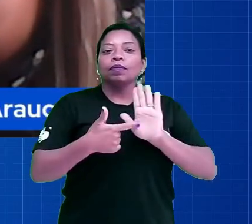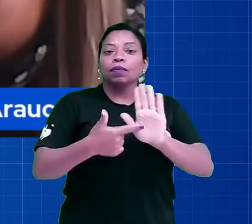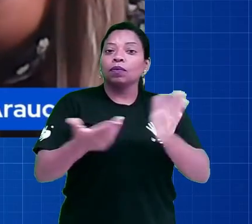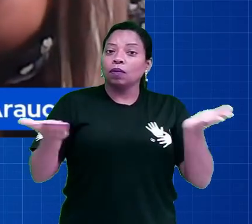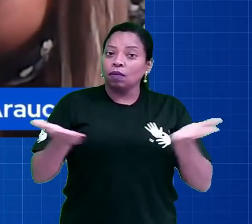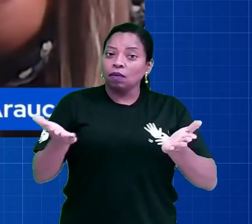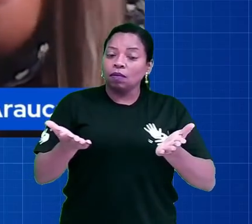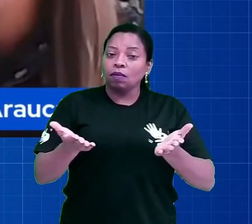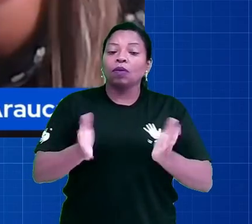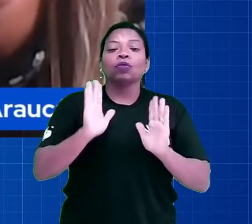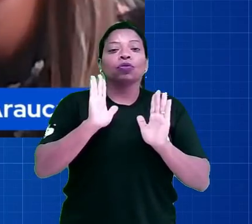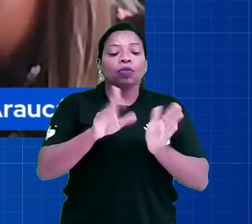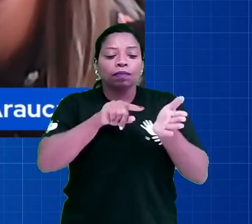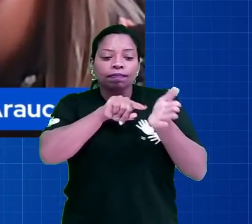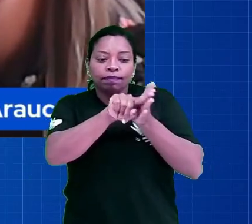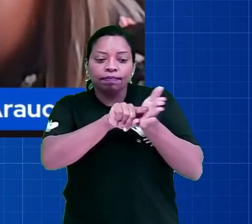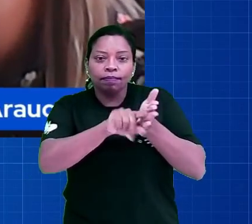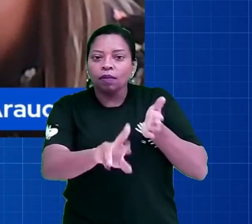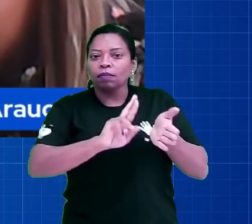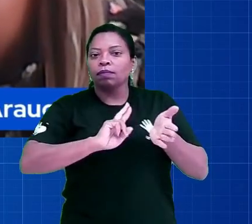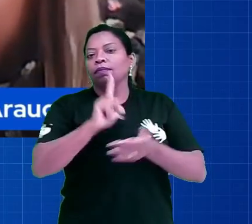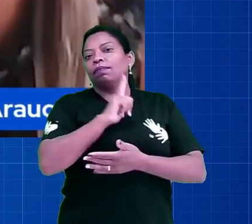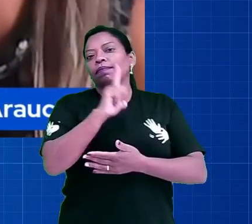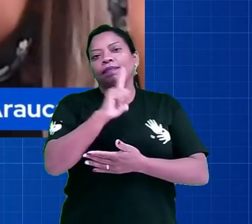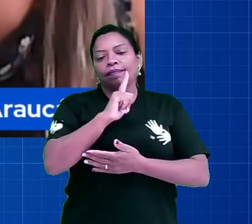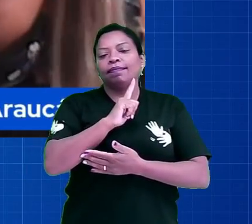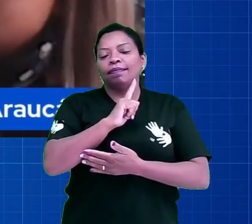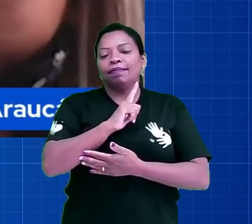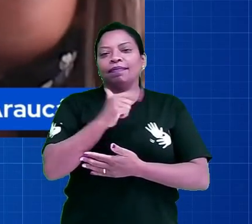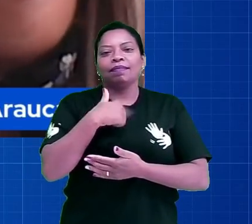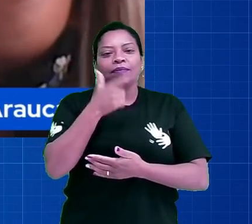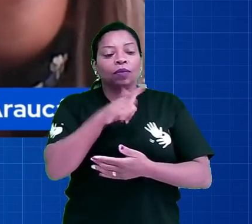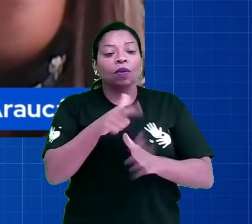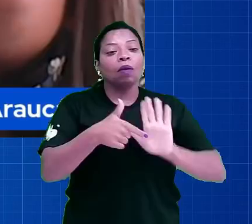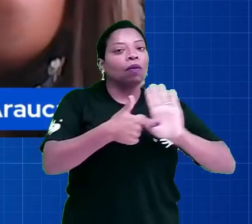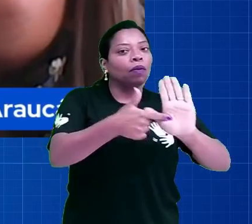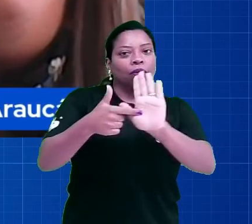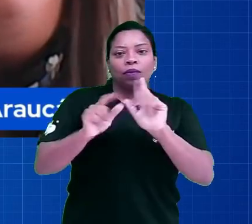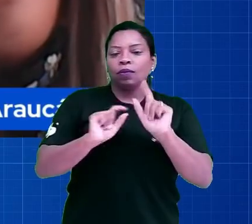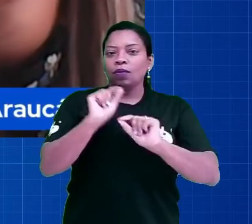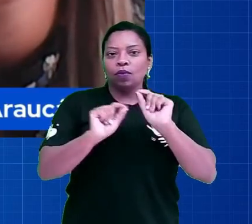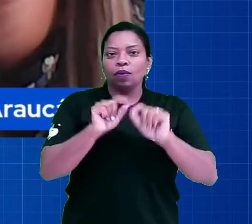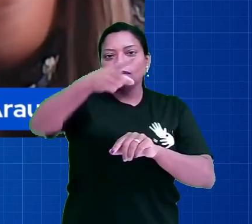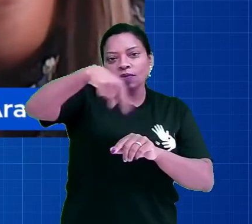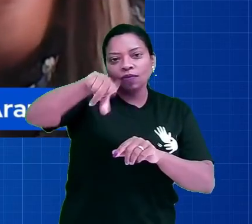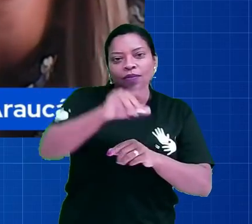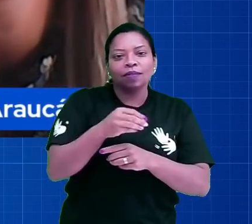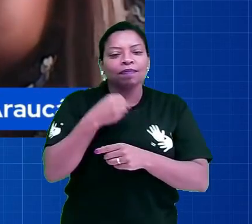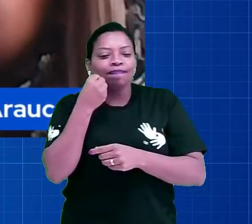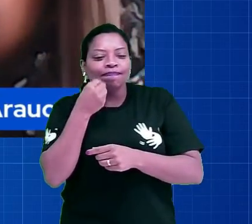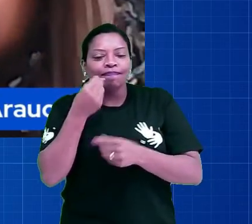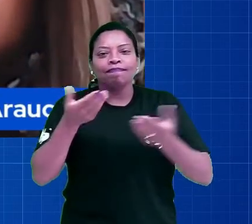Bom, o que eu vou trazer para vocês aqui, na verdade, são resultados, né, de pesquisas que são realizadas já há décadas e